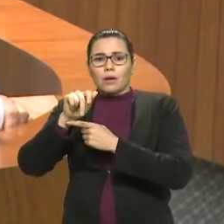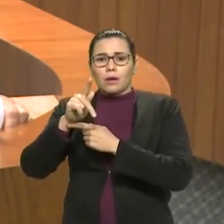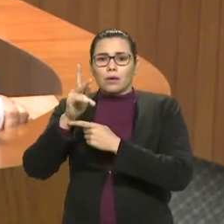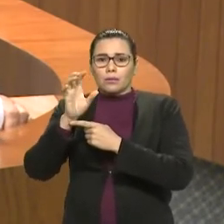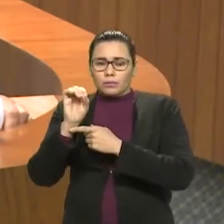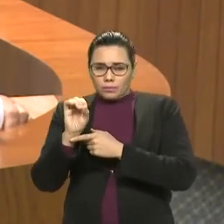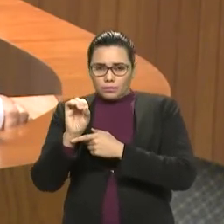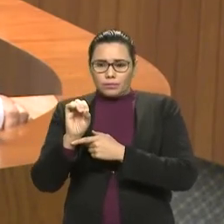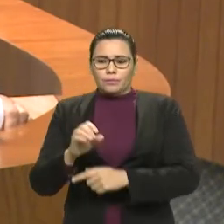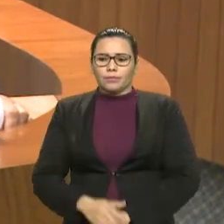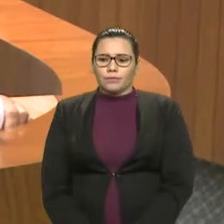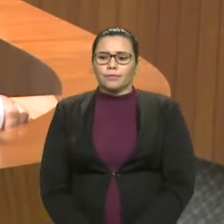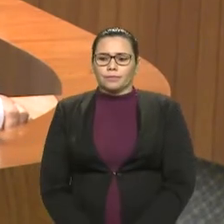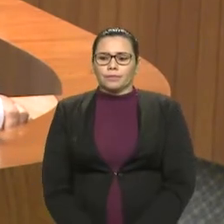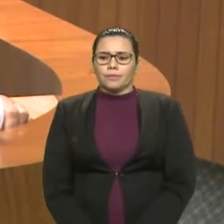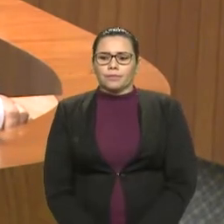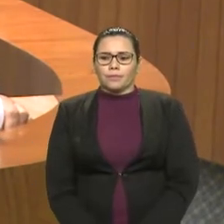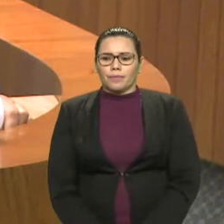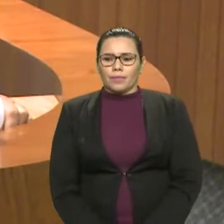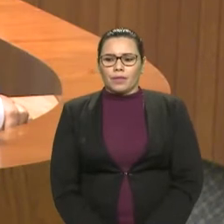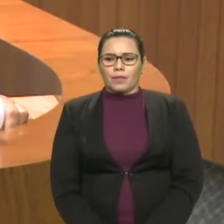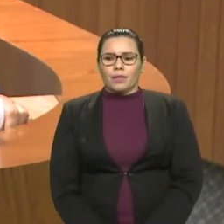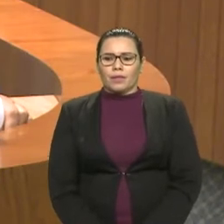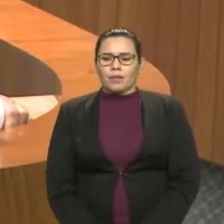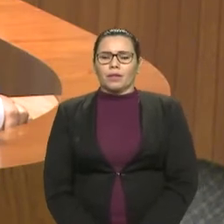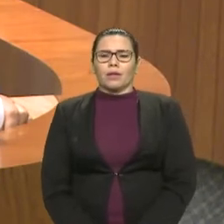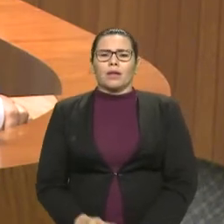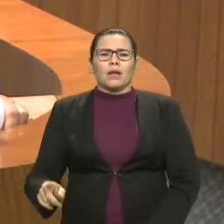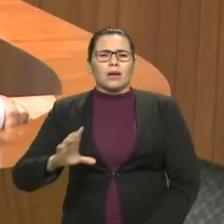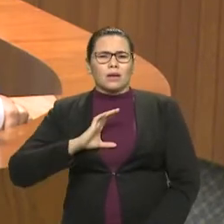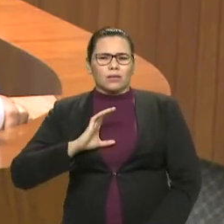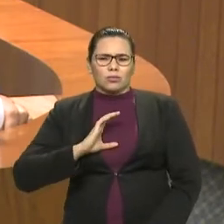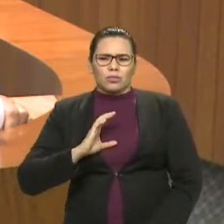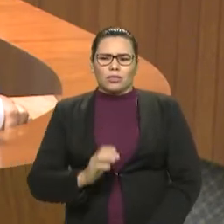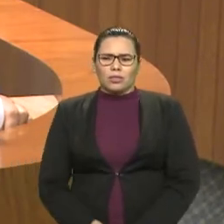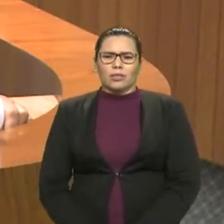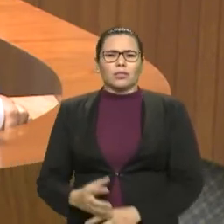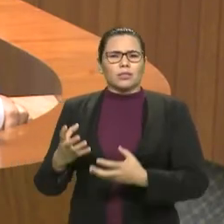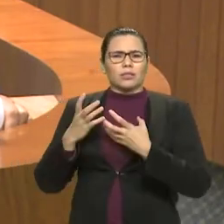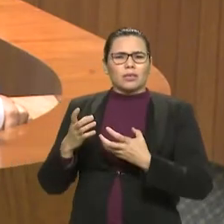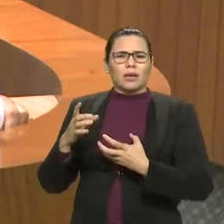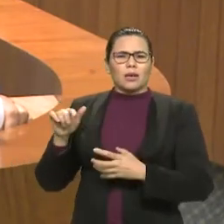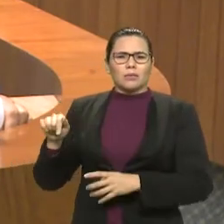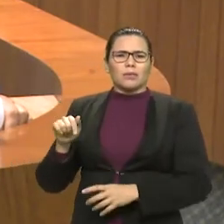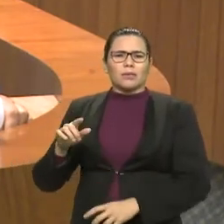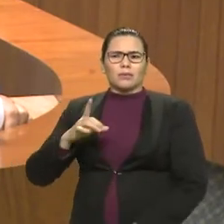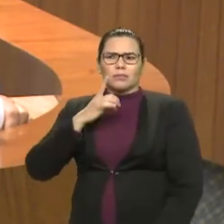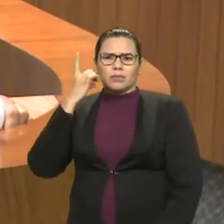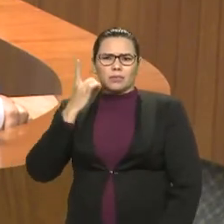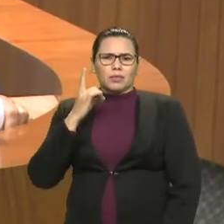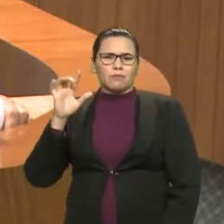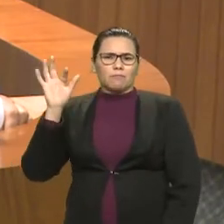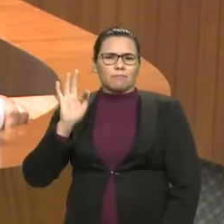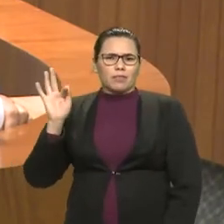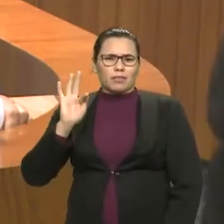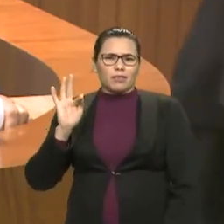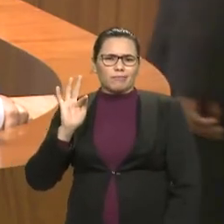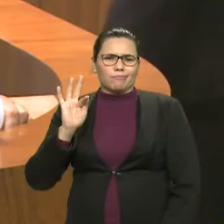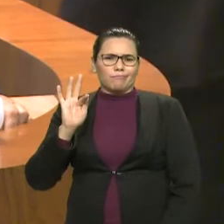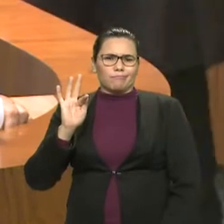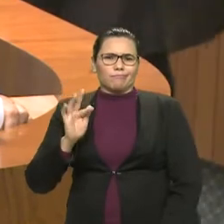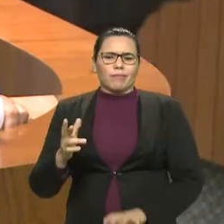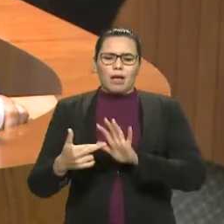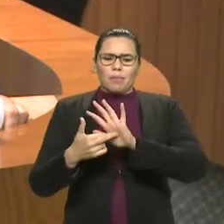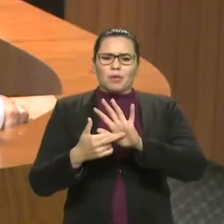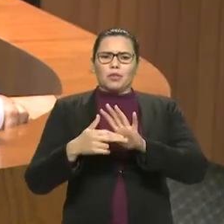que já foi testado e aprovado Caxias via necessidade de ter lá o Paulo Marinho Junior como deputado federal quando assumiu o